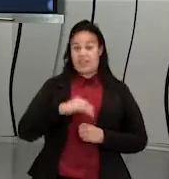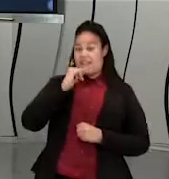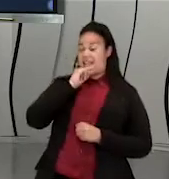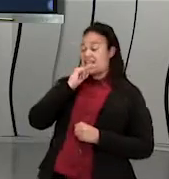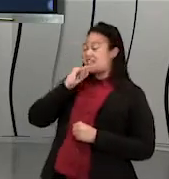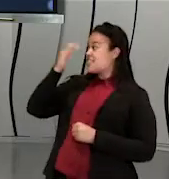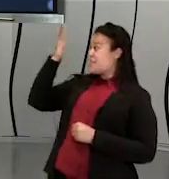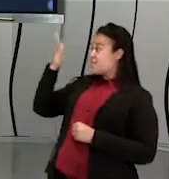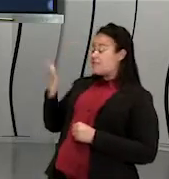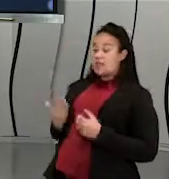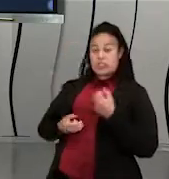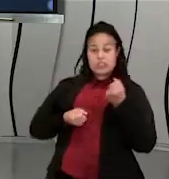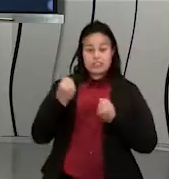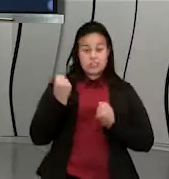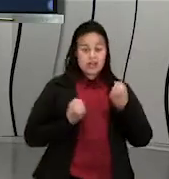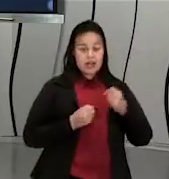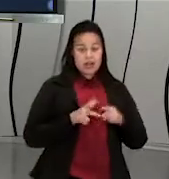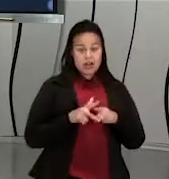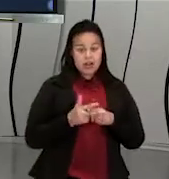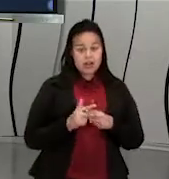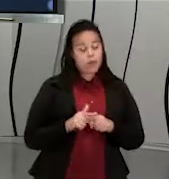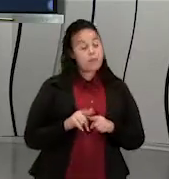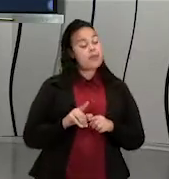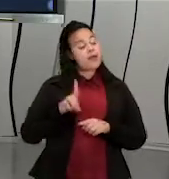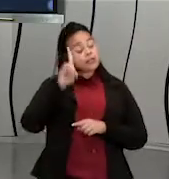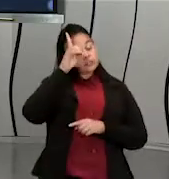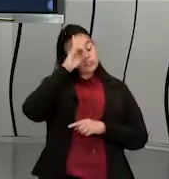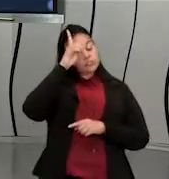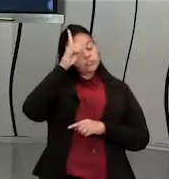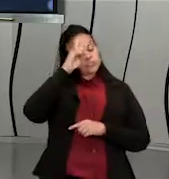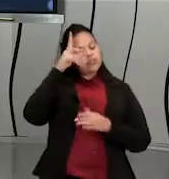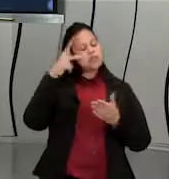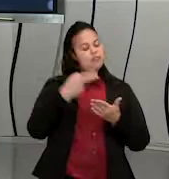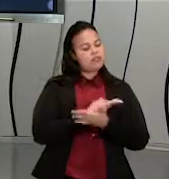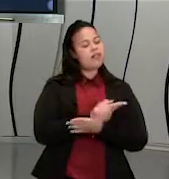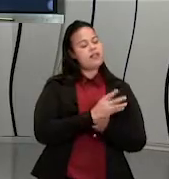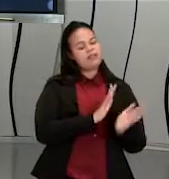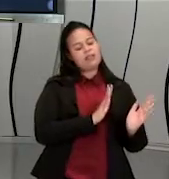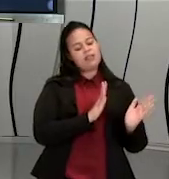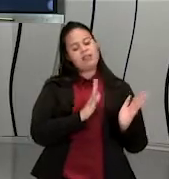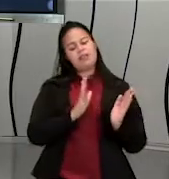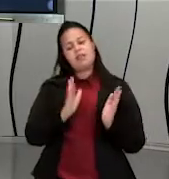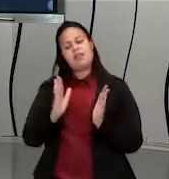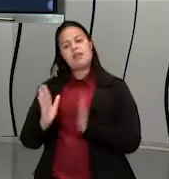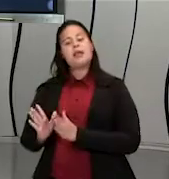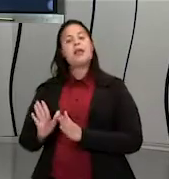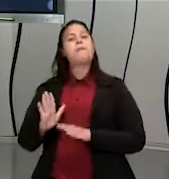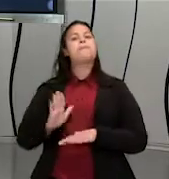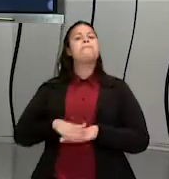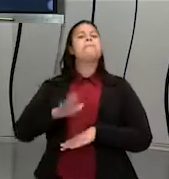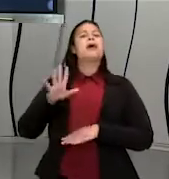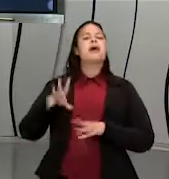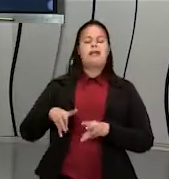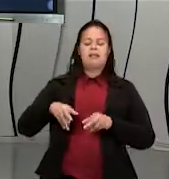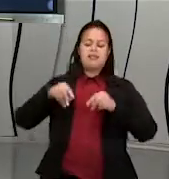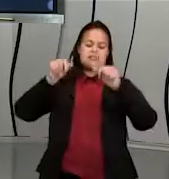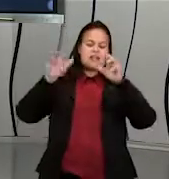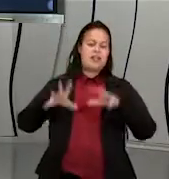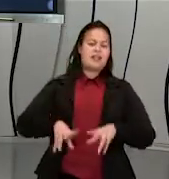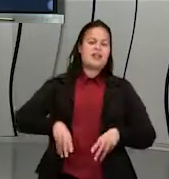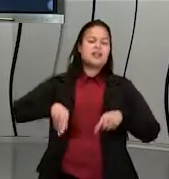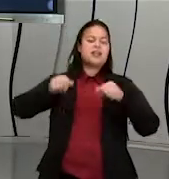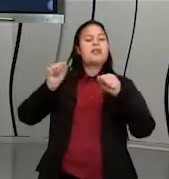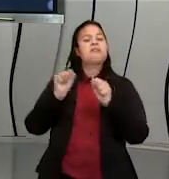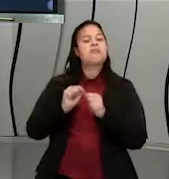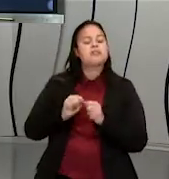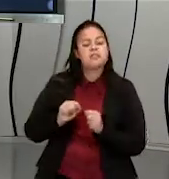uma montadora de carro, mas no dia a dia isso ocorre muito. De você direcionar, vou comprar mais farinha para